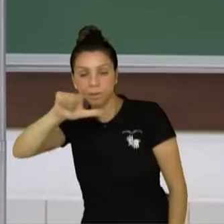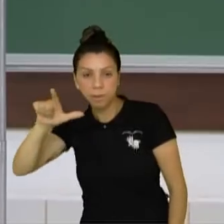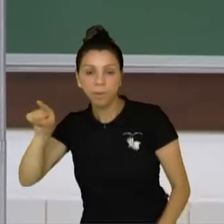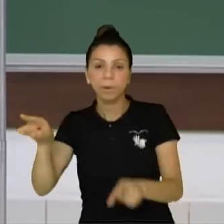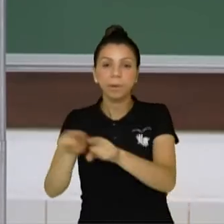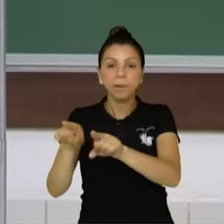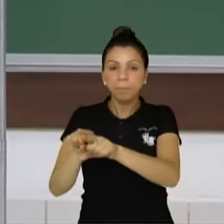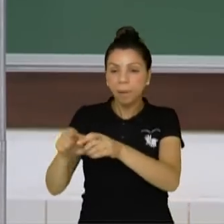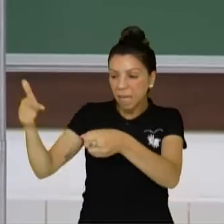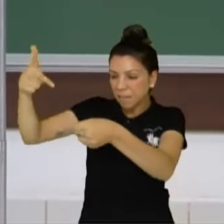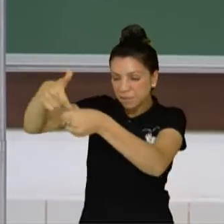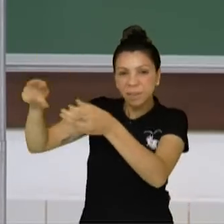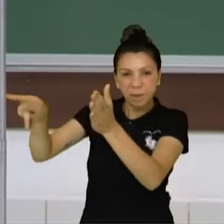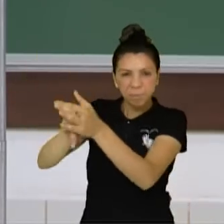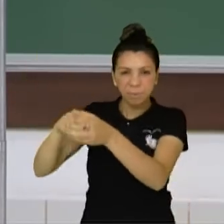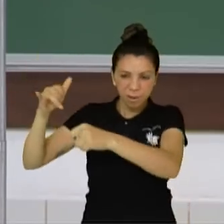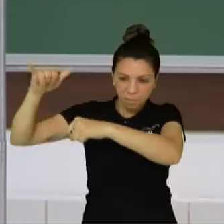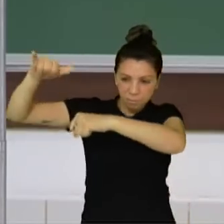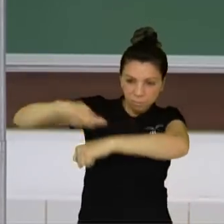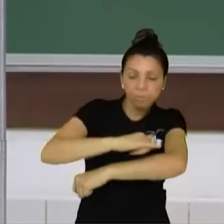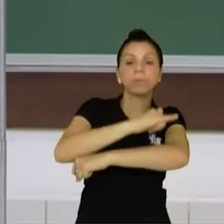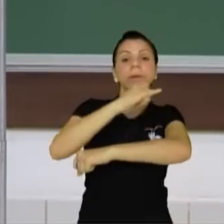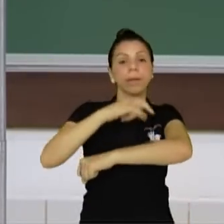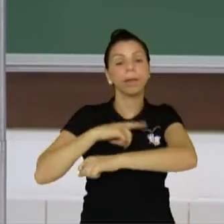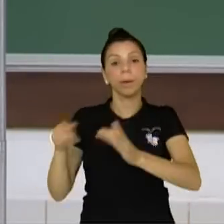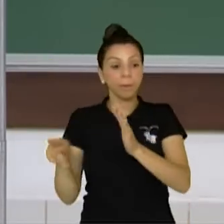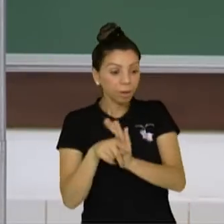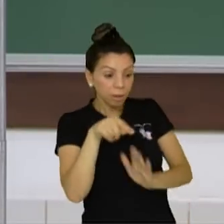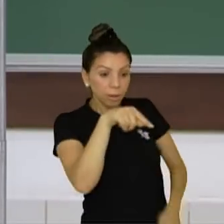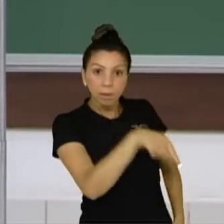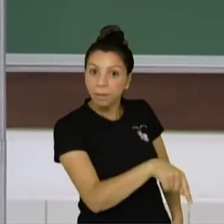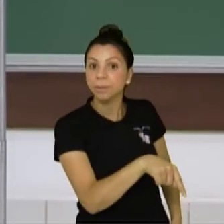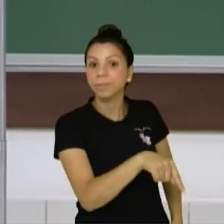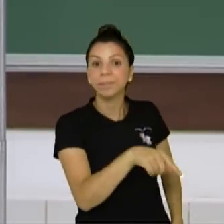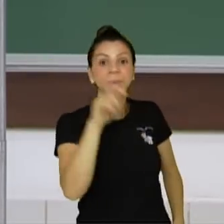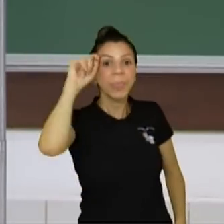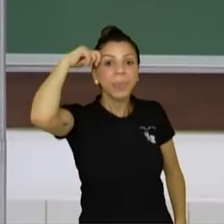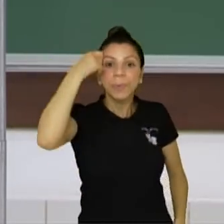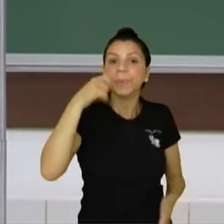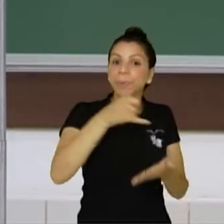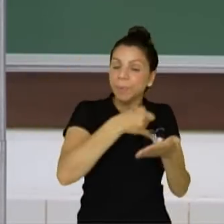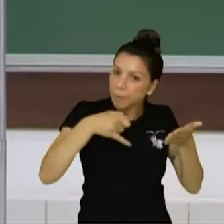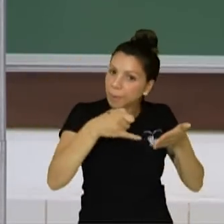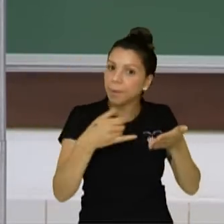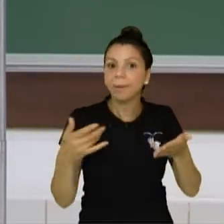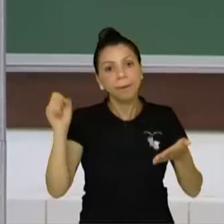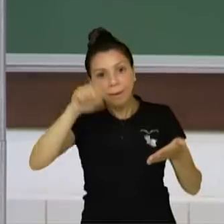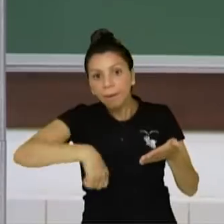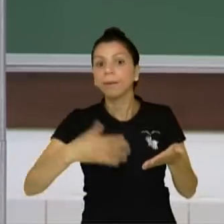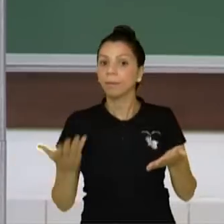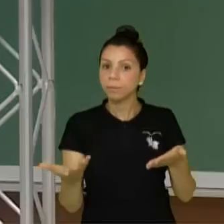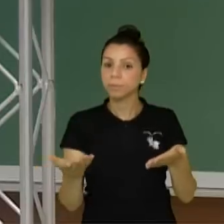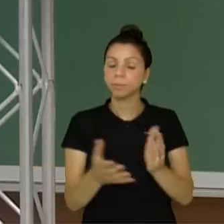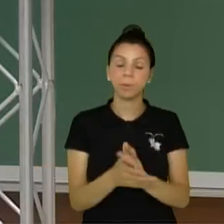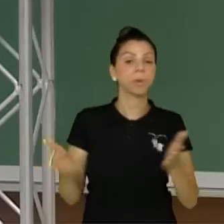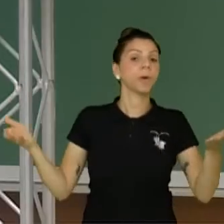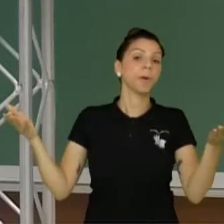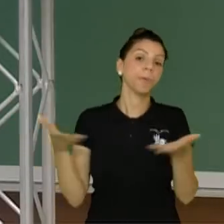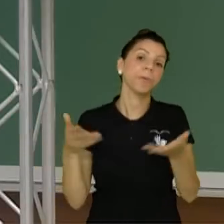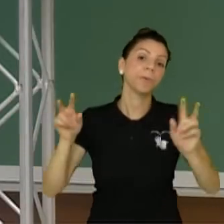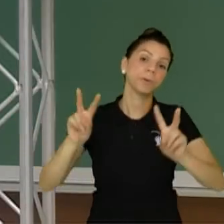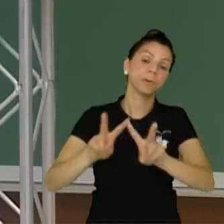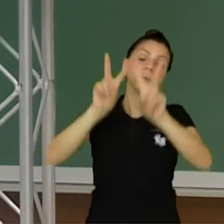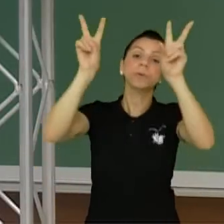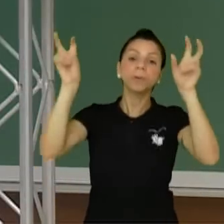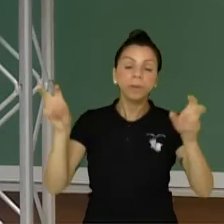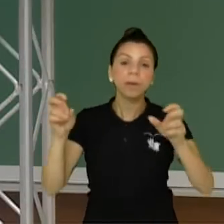do avião são derivados do petróleo? Pois é, são. E hoje nós vamos falar sobre